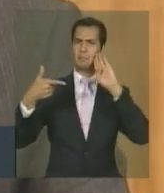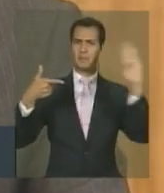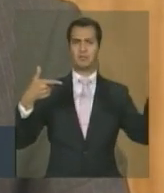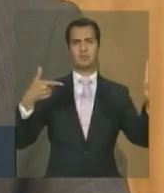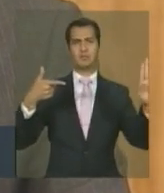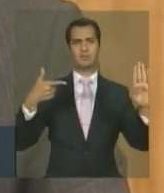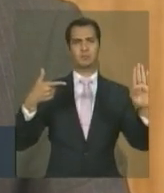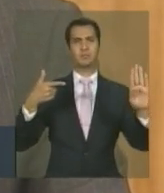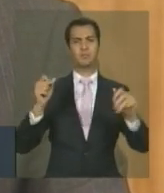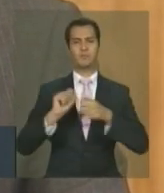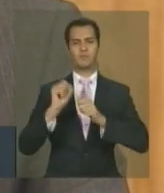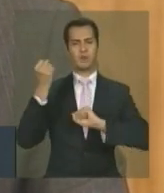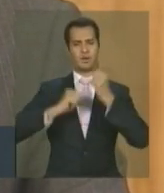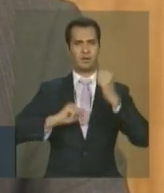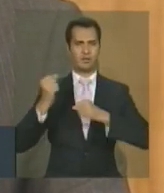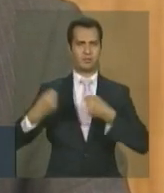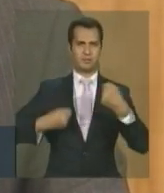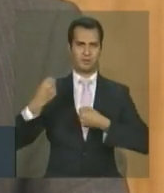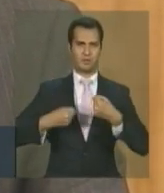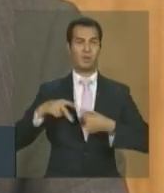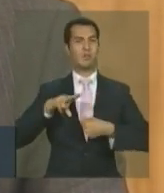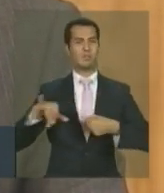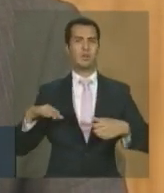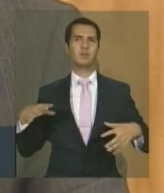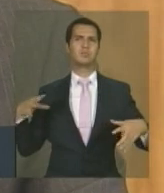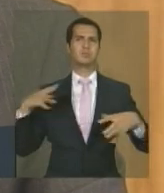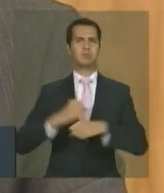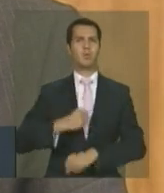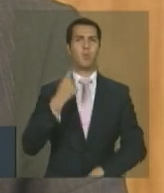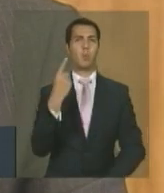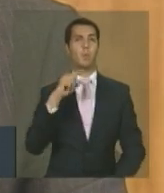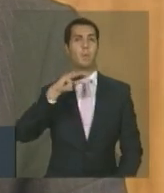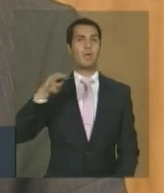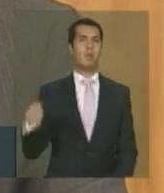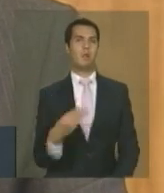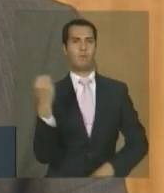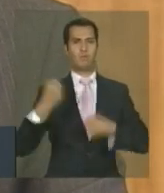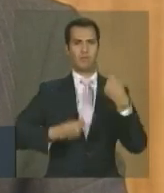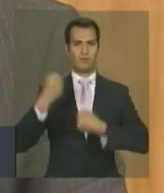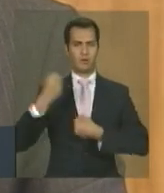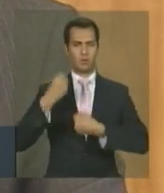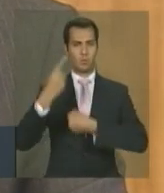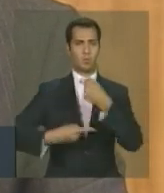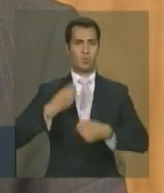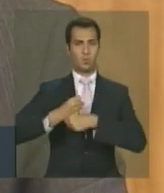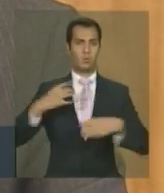de automóveis ano. Esse é o entorno de Resende.